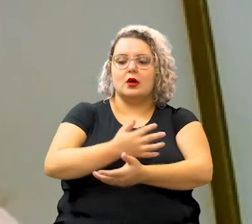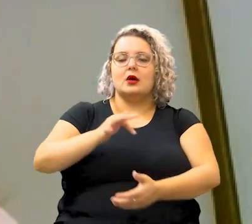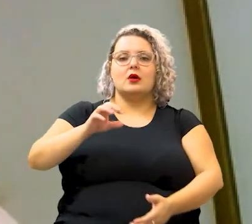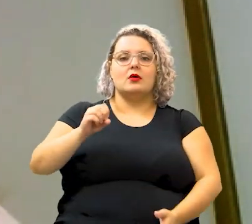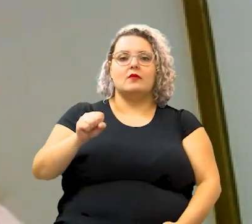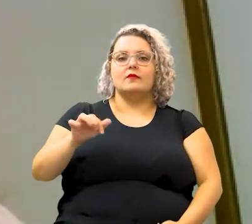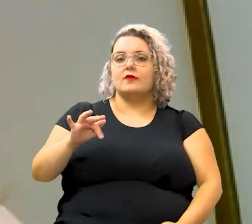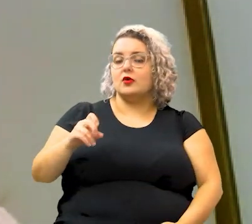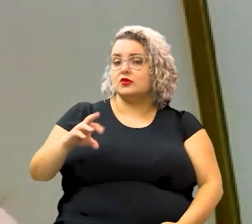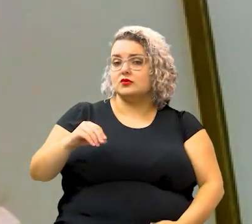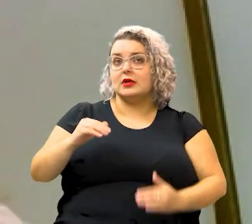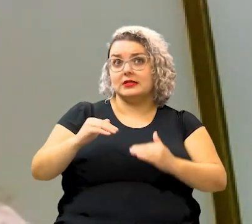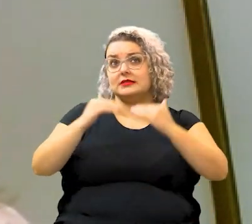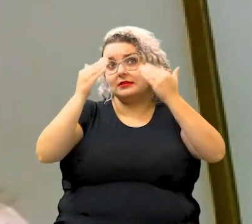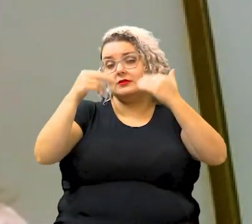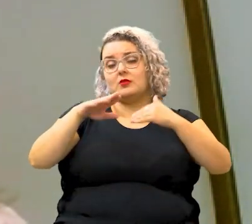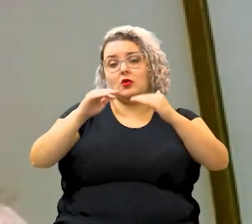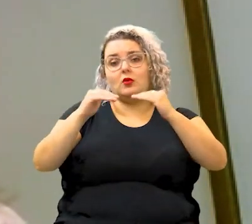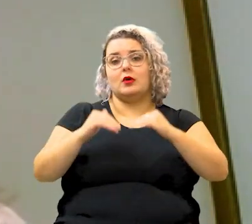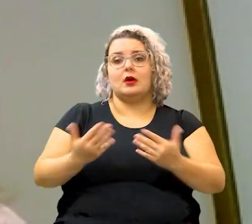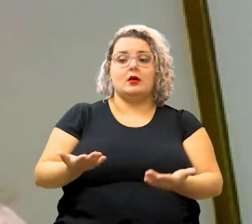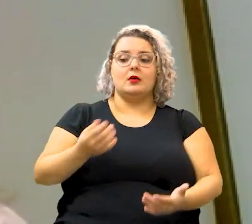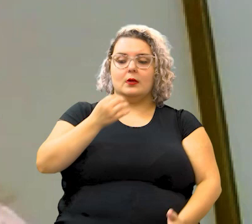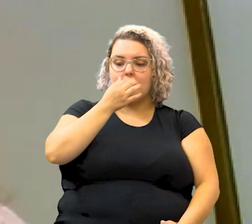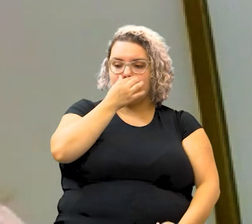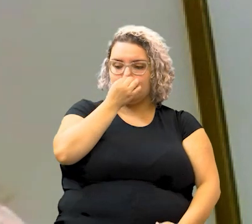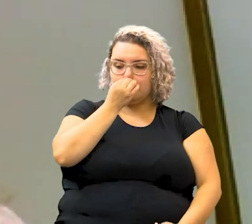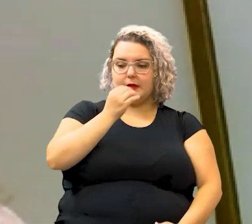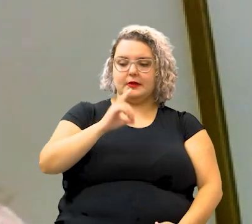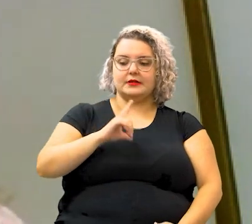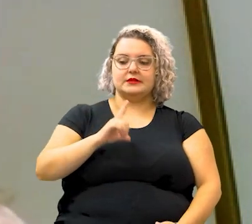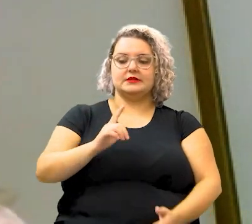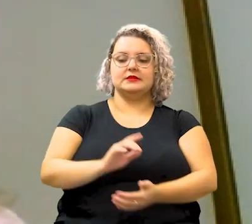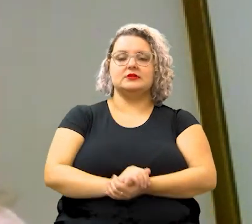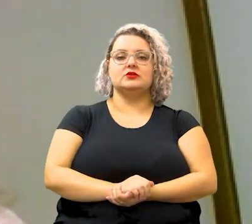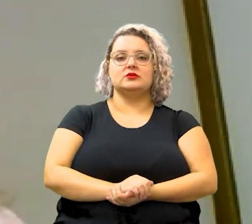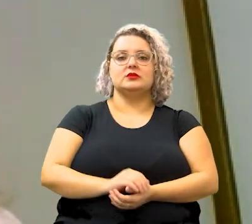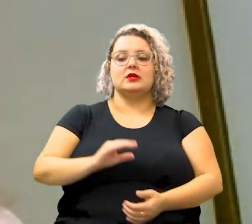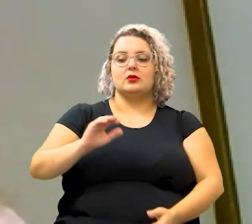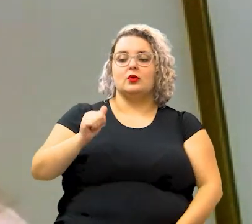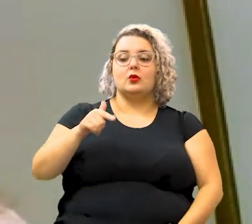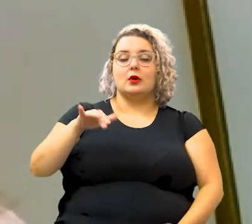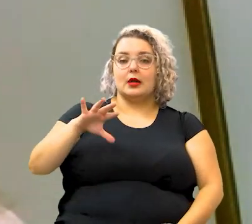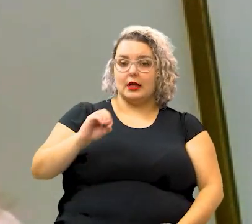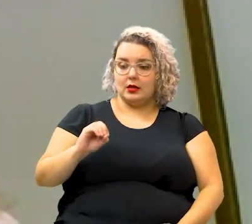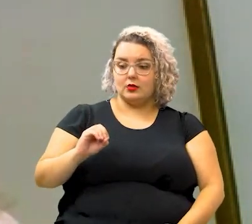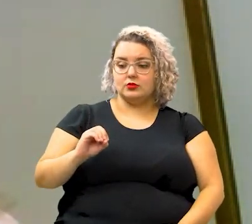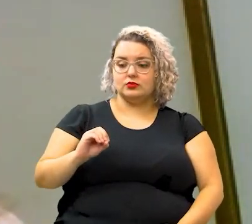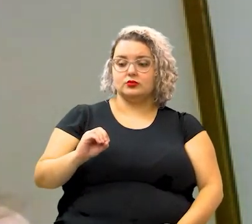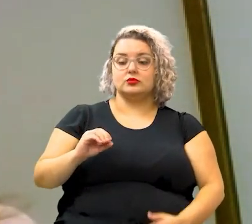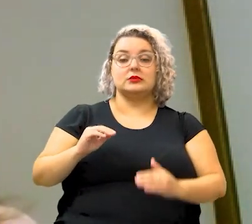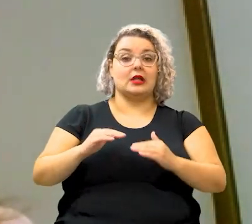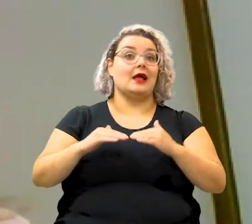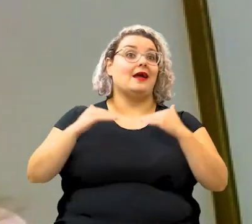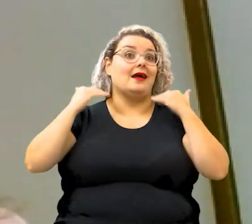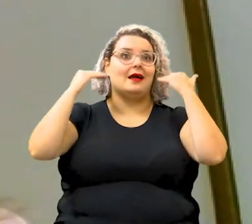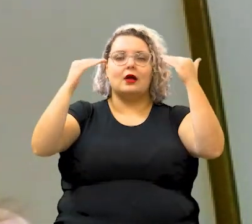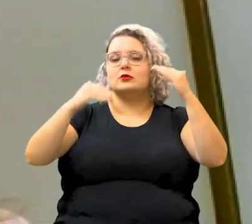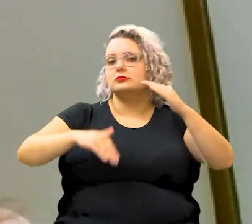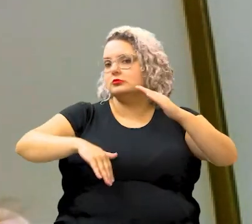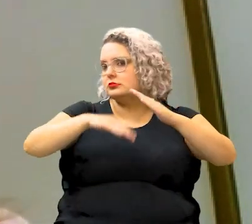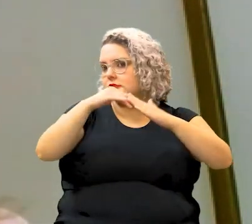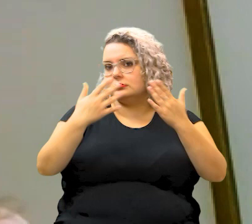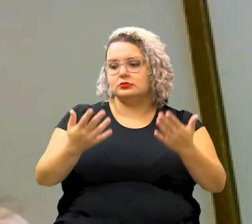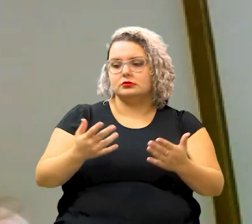acima, o fósforo abaixo, ou a gente tem até um cálcio que está inapropriadamente alto